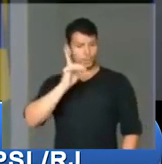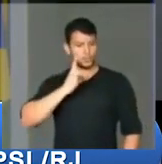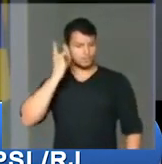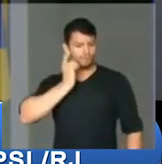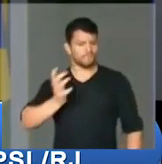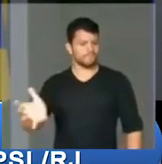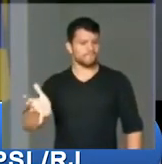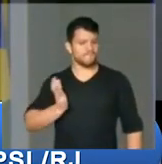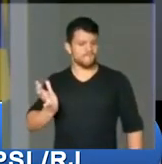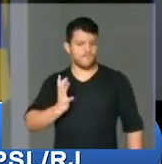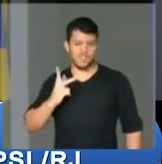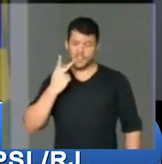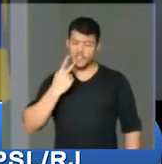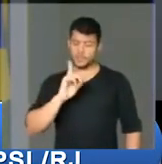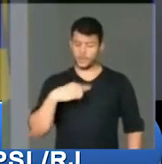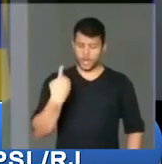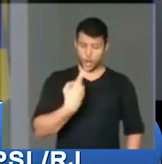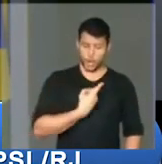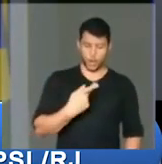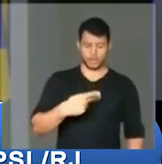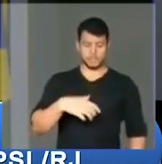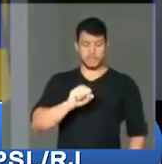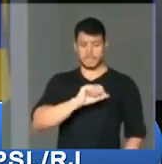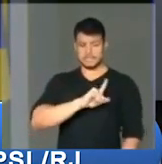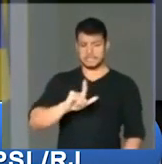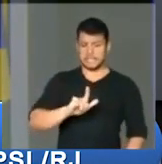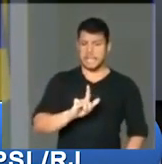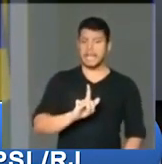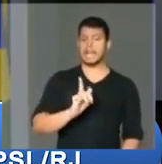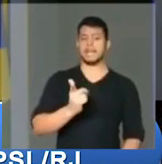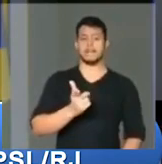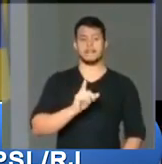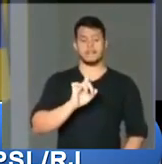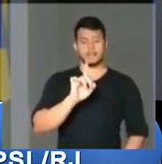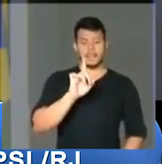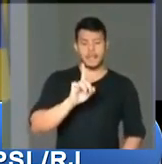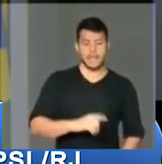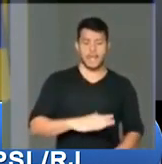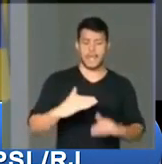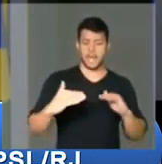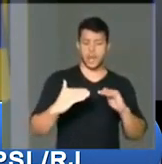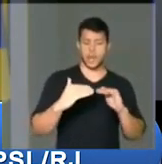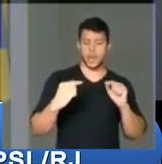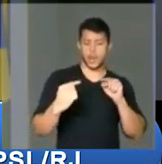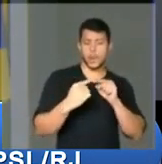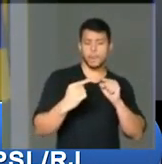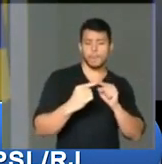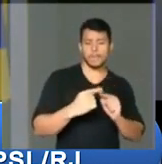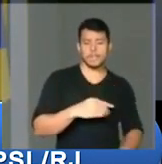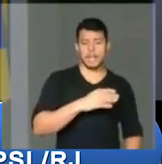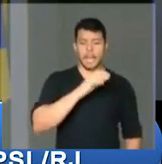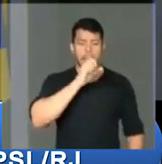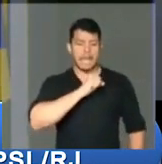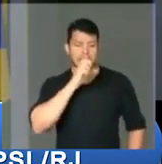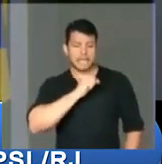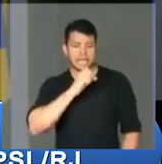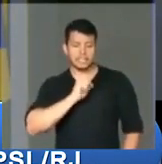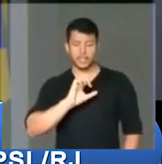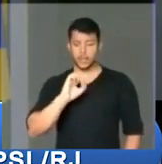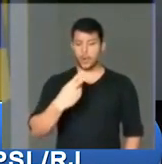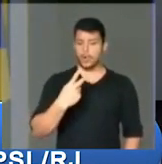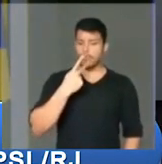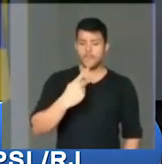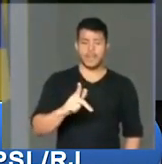a laranjas. Inúmeros parlamentares do PT, do PSOL, usam a tribuna para chamar o governo